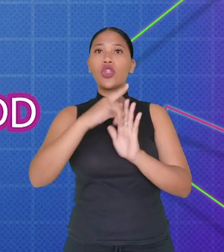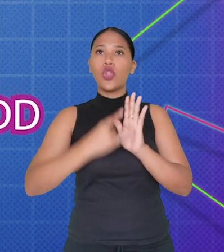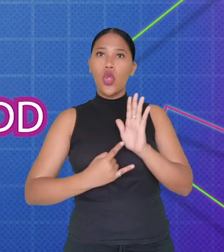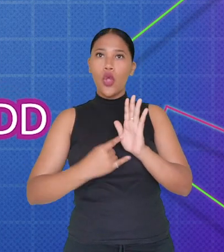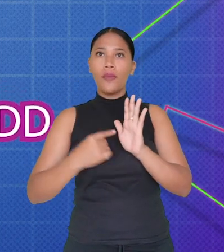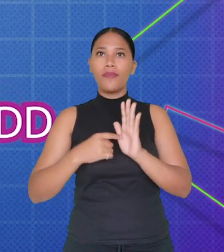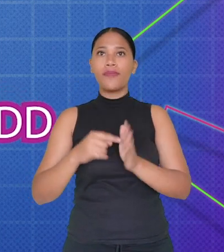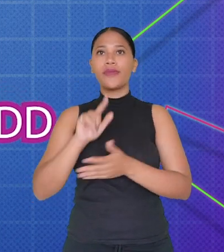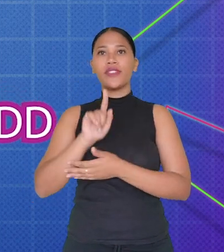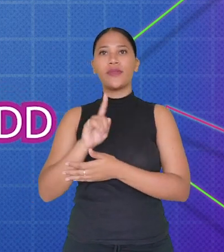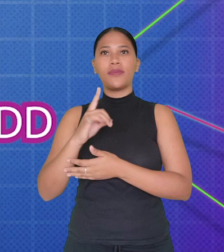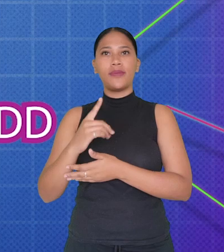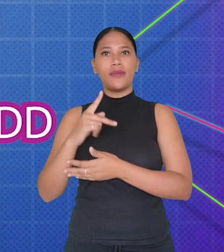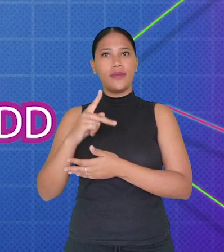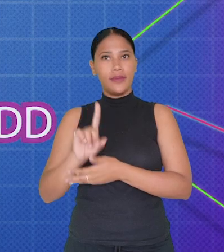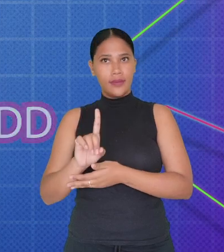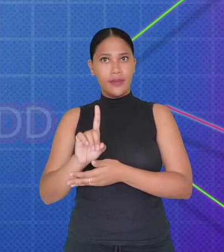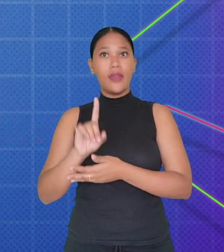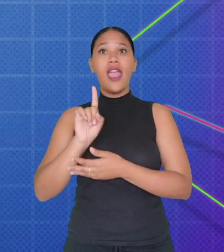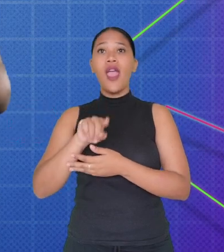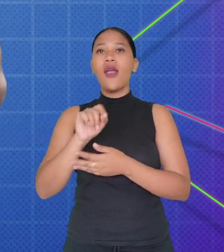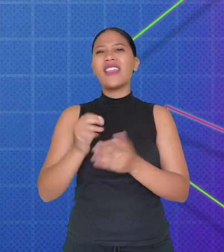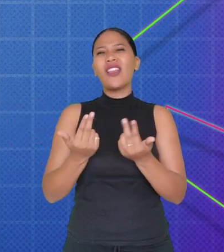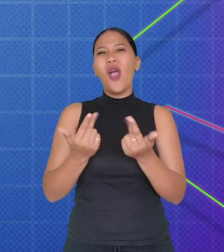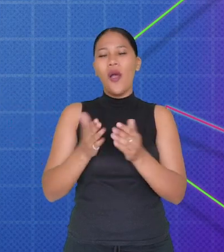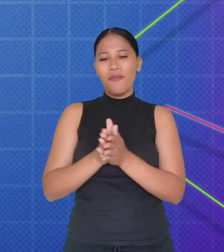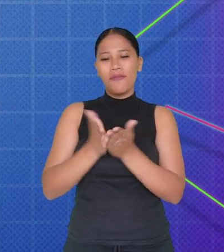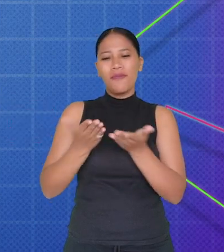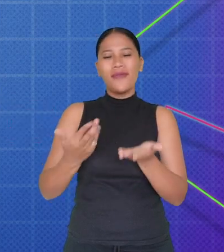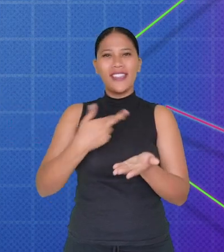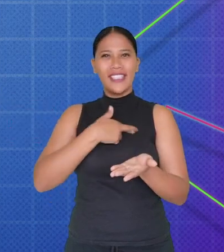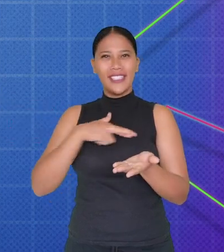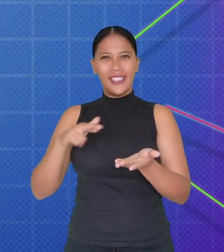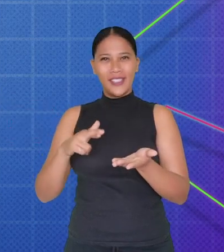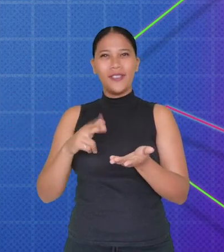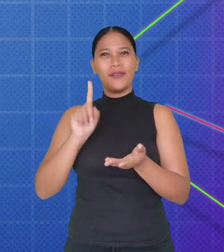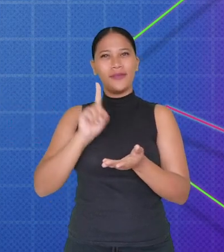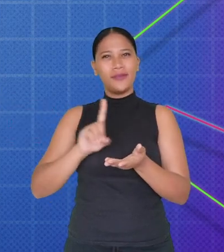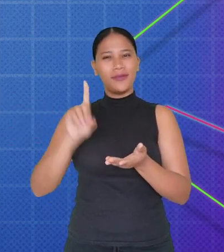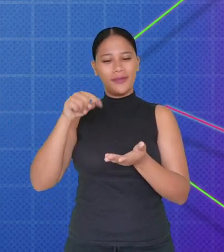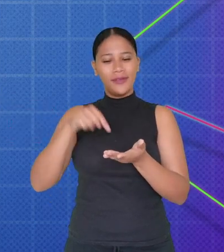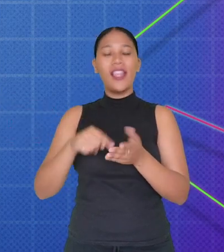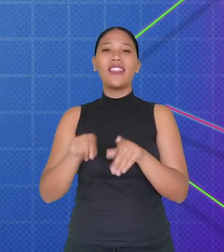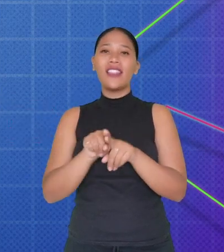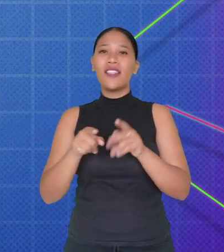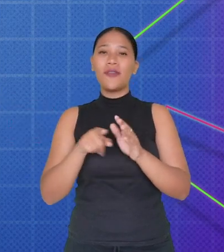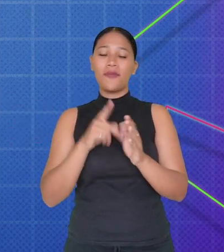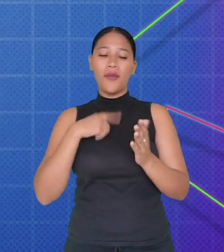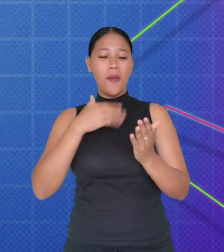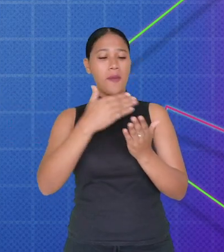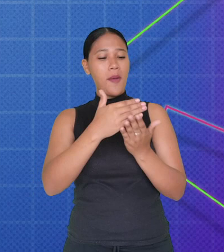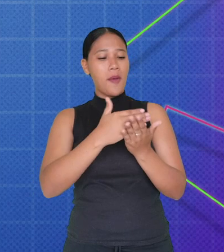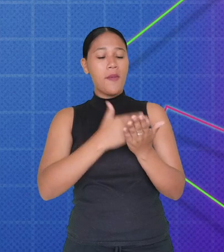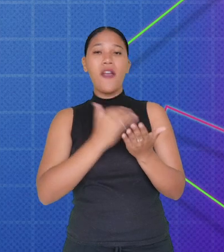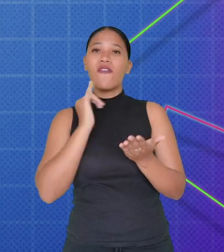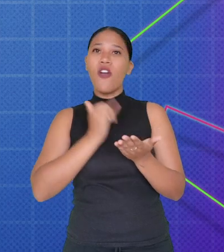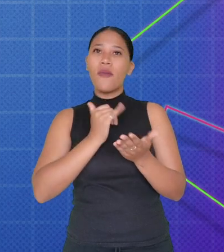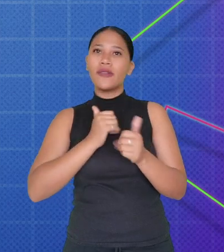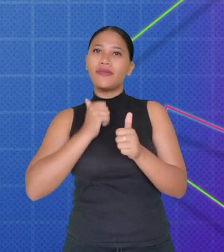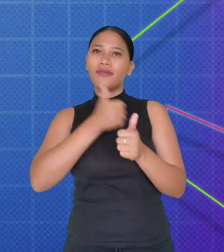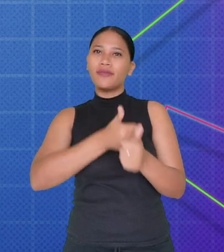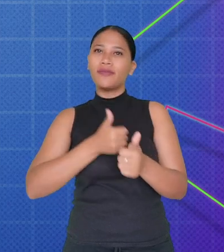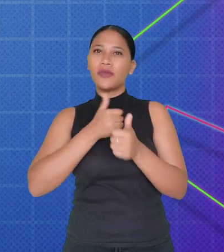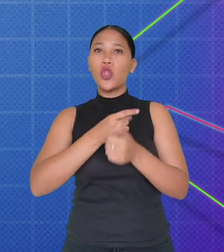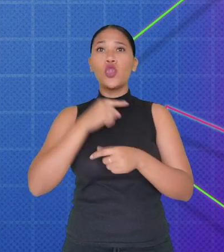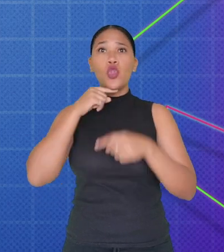design document gdd que é considerado a Bíblia do jogo o gdd contém todas as informações sobre o jogo e